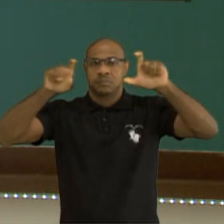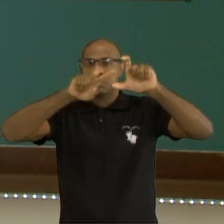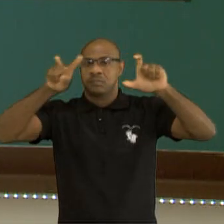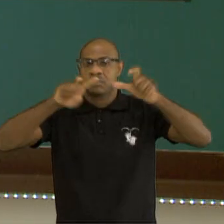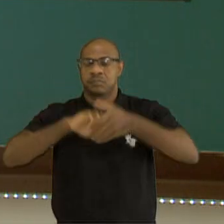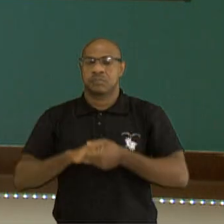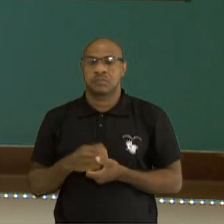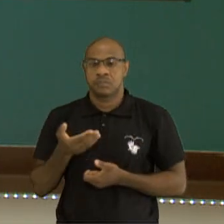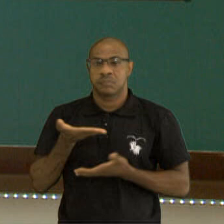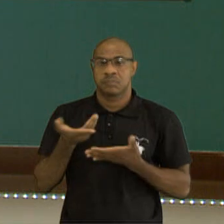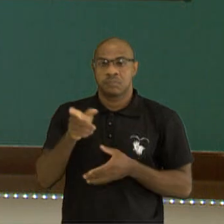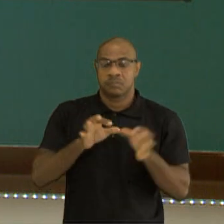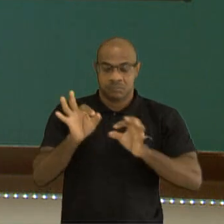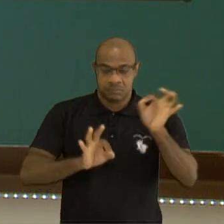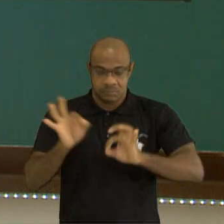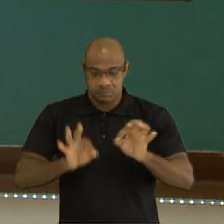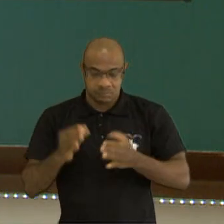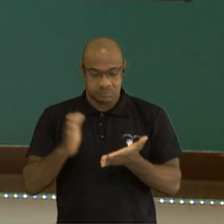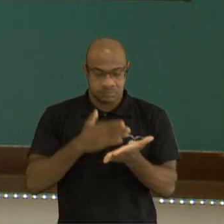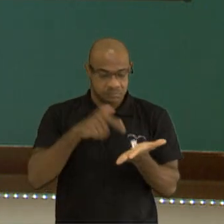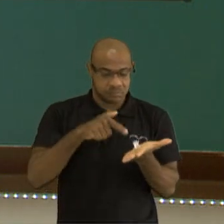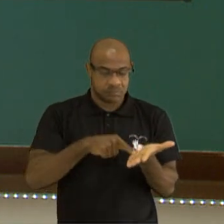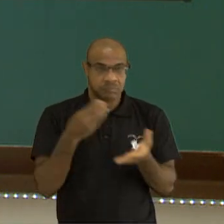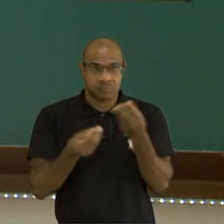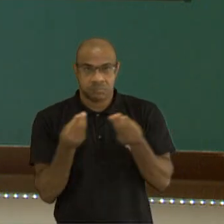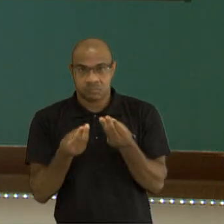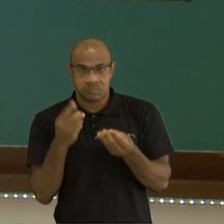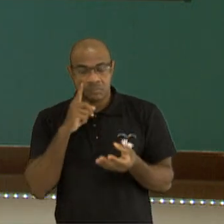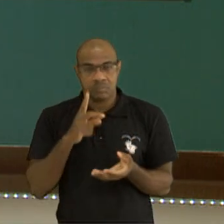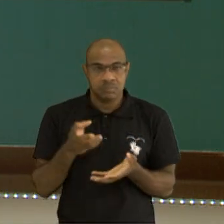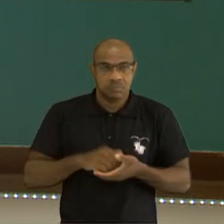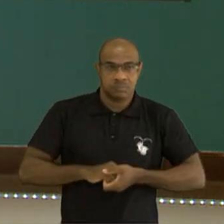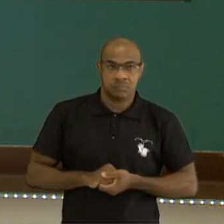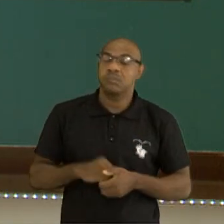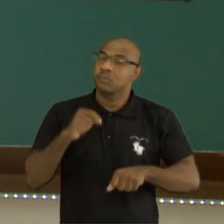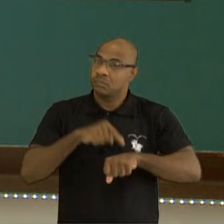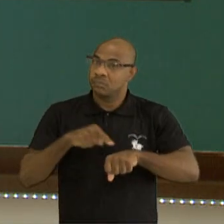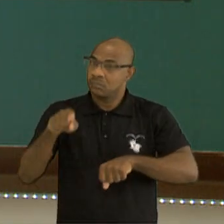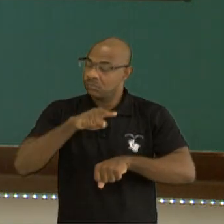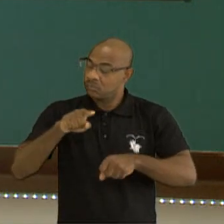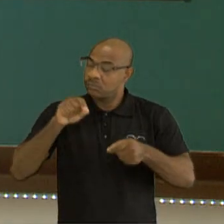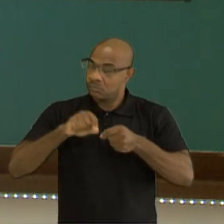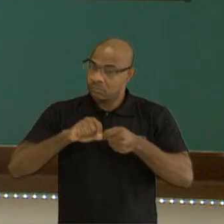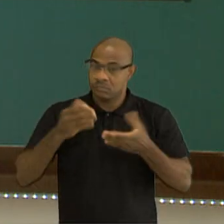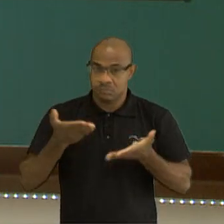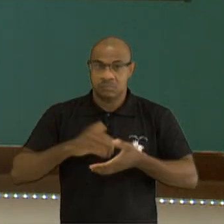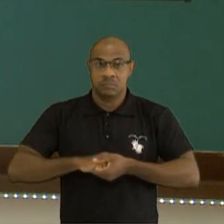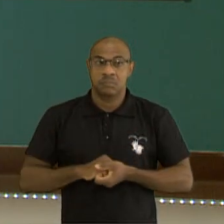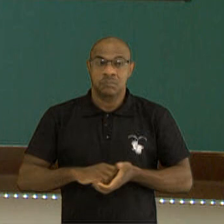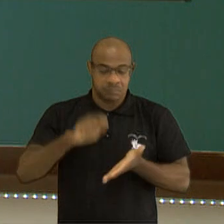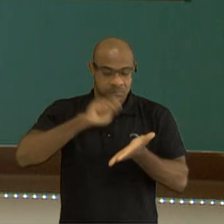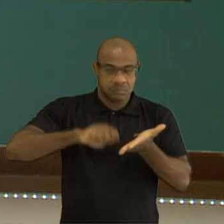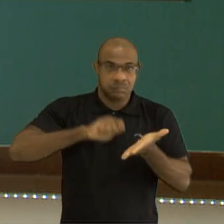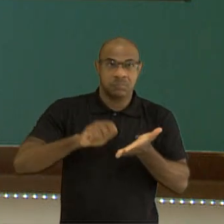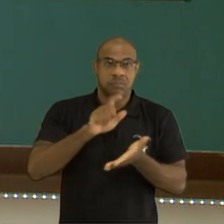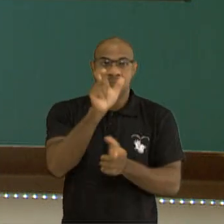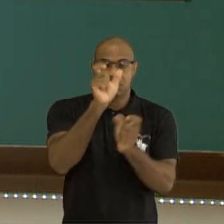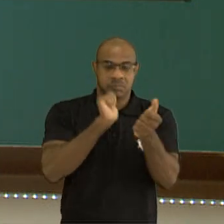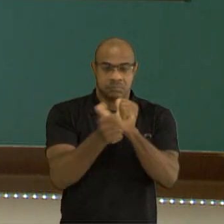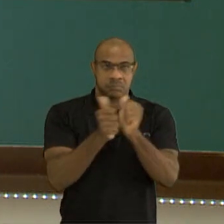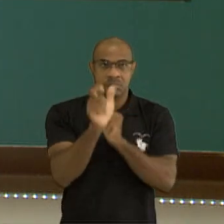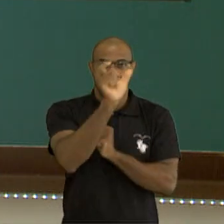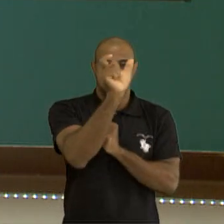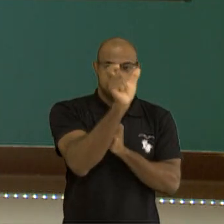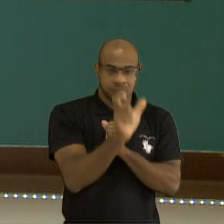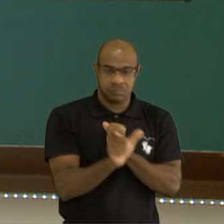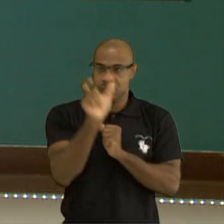quero que vocês organizem aí no caderno de vocês, então como é que vocês irão fazer? Por isso que eu vou dar um tempo bom para vocês. Escreva todos esses esportes.